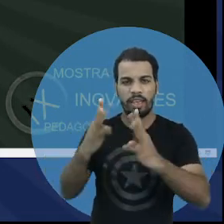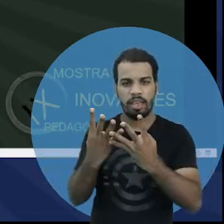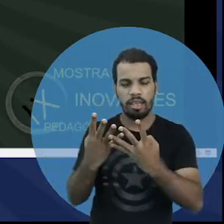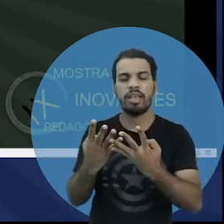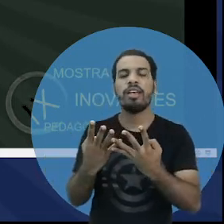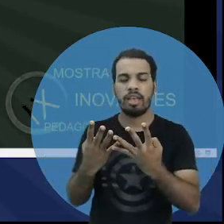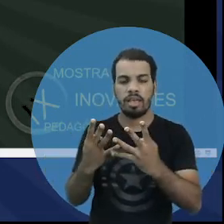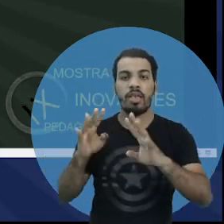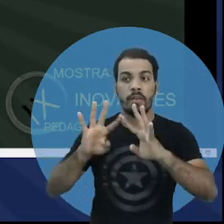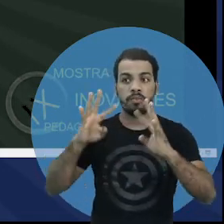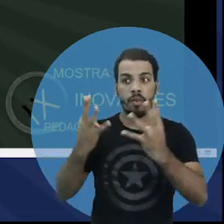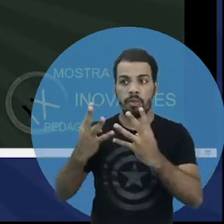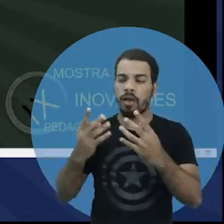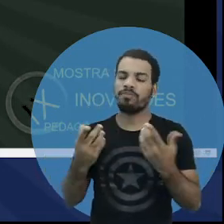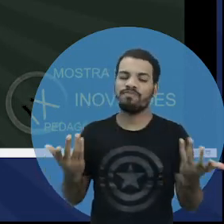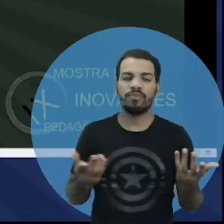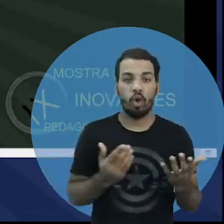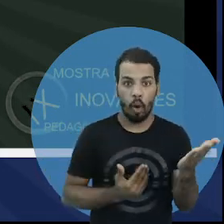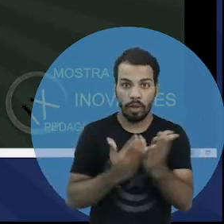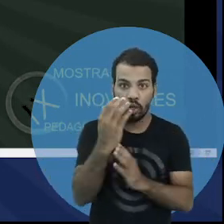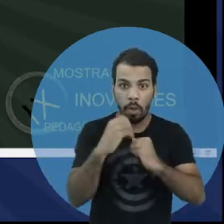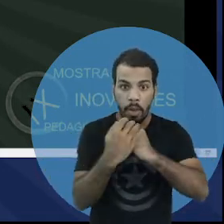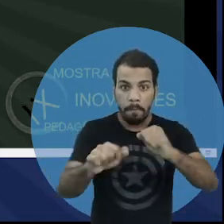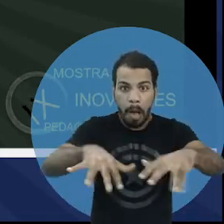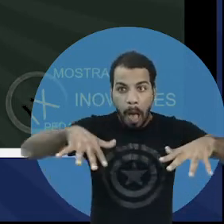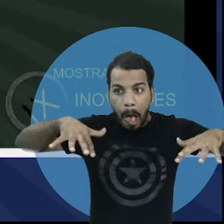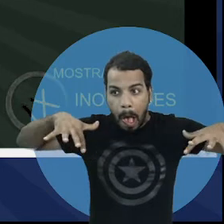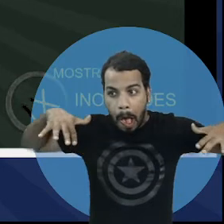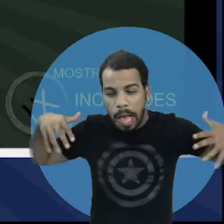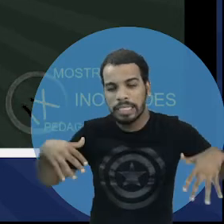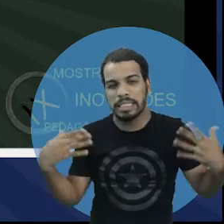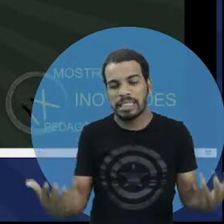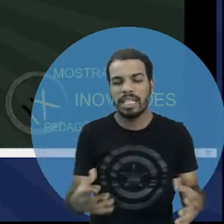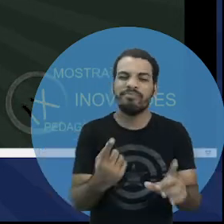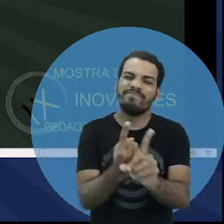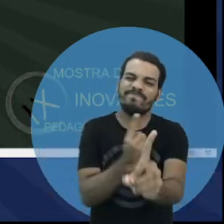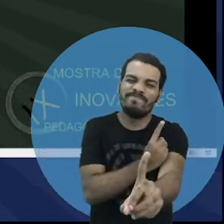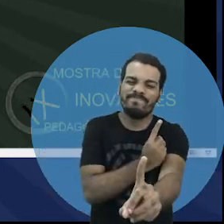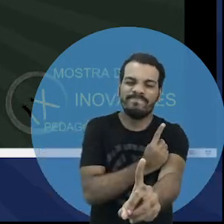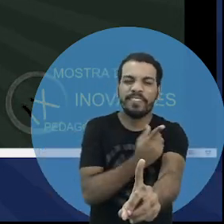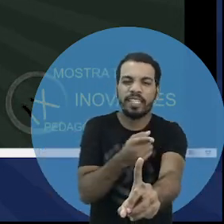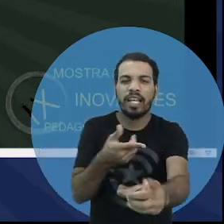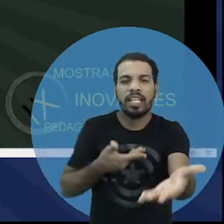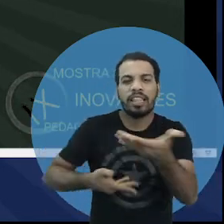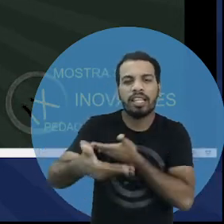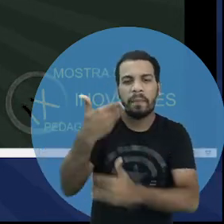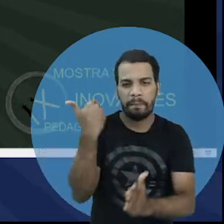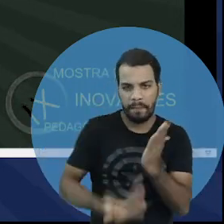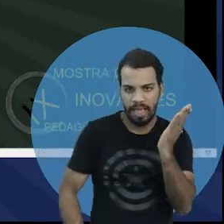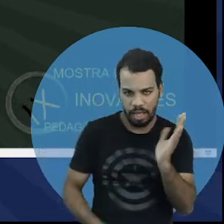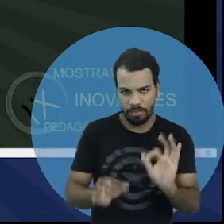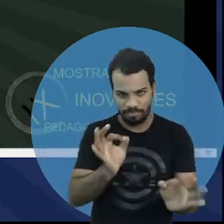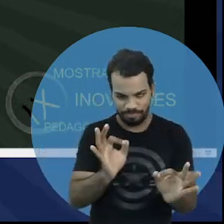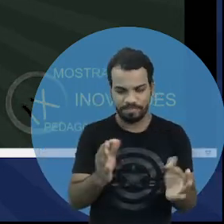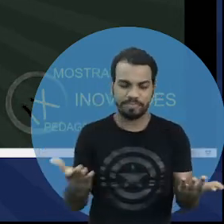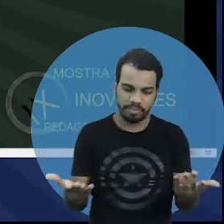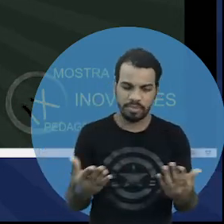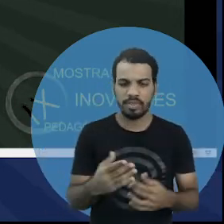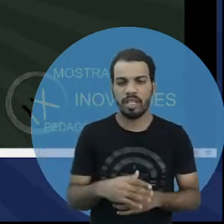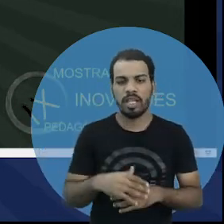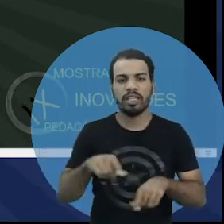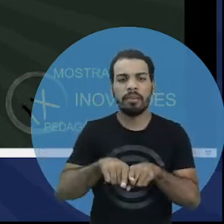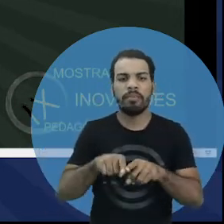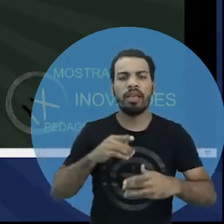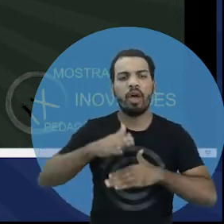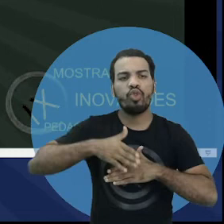começou, nós perdemos algumas interações com os estudantes também perderam um pouco de autonomia que